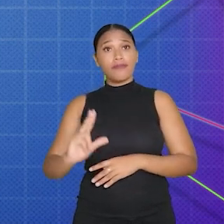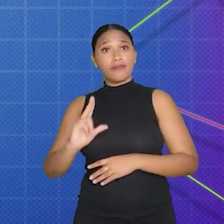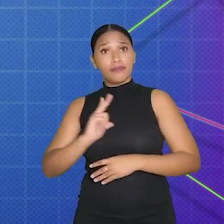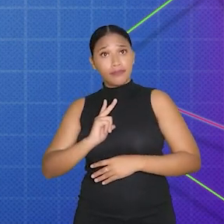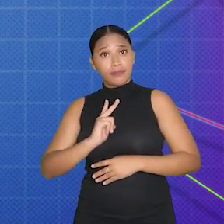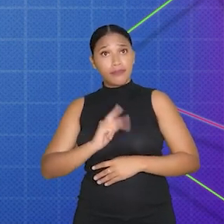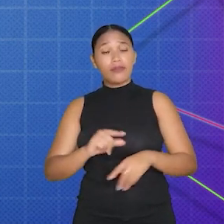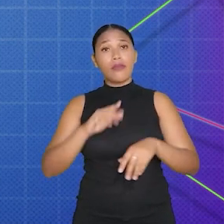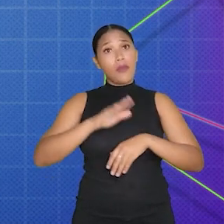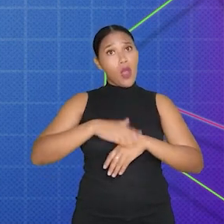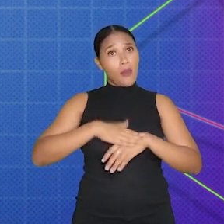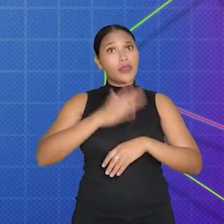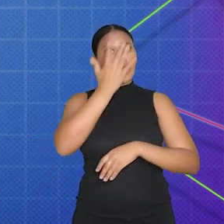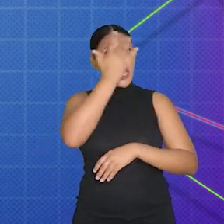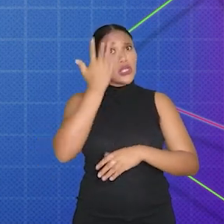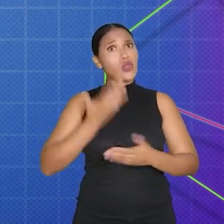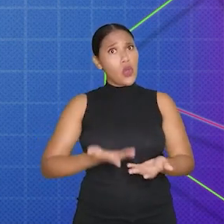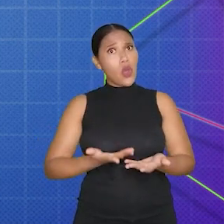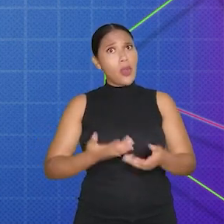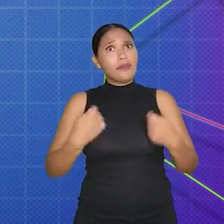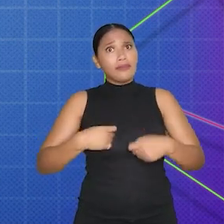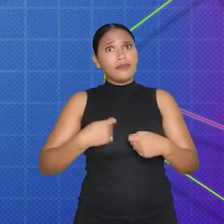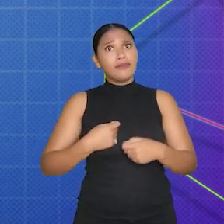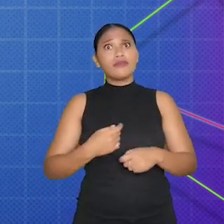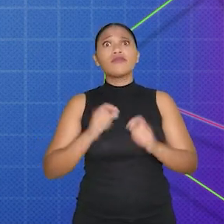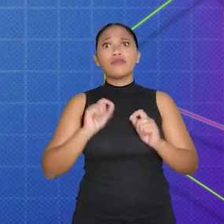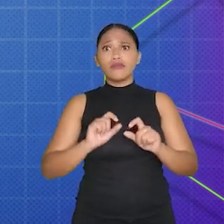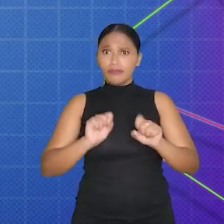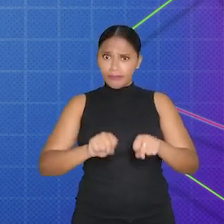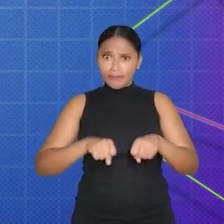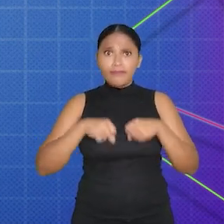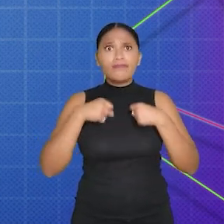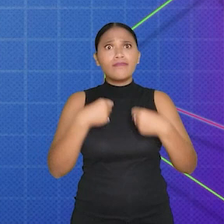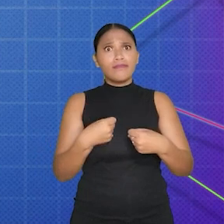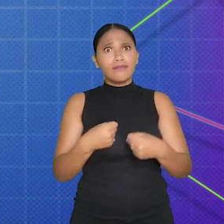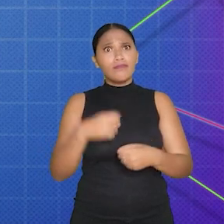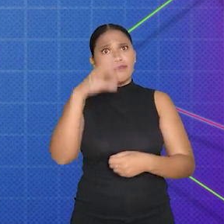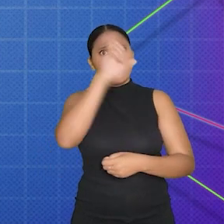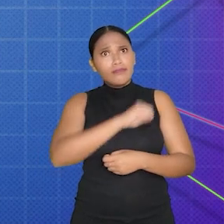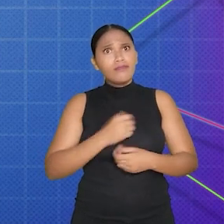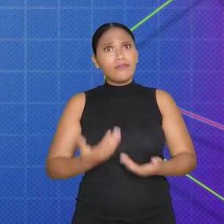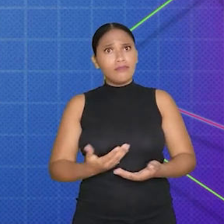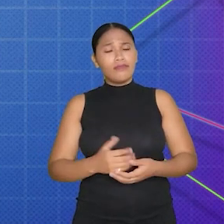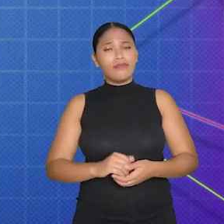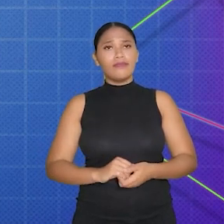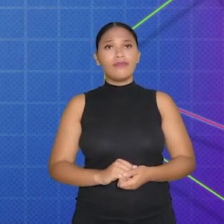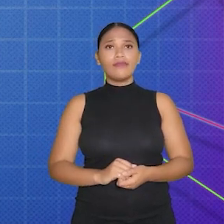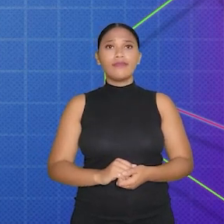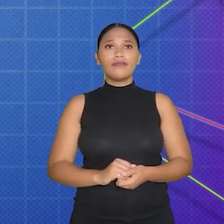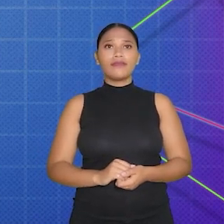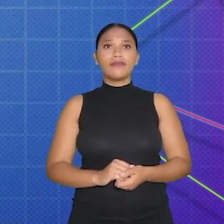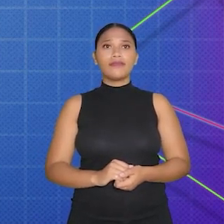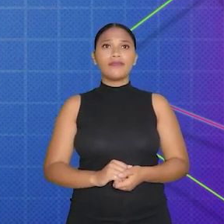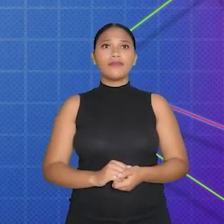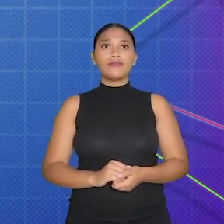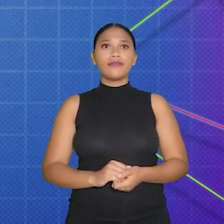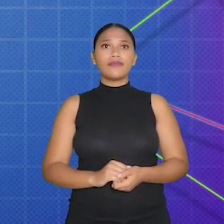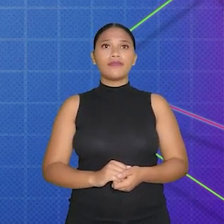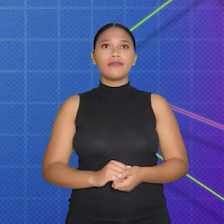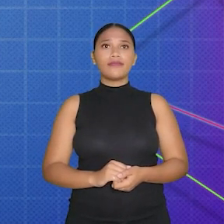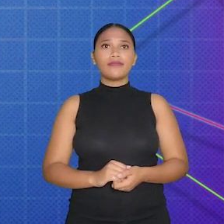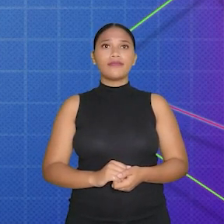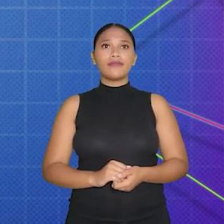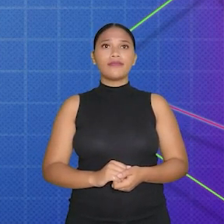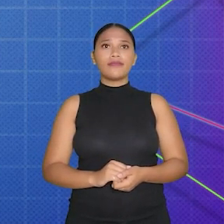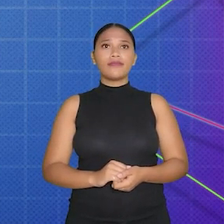formal, o setor privado e as próprias pessoas, que devem estar dispostas a aprender e a se atualizar constantemente. Efeito